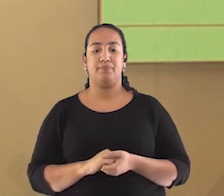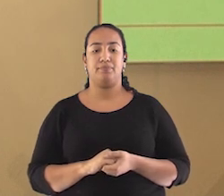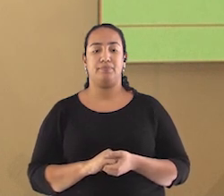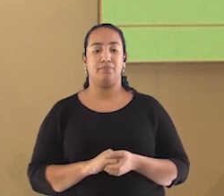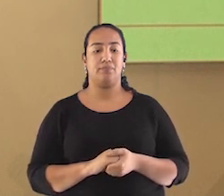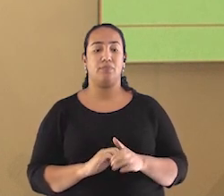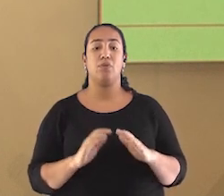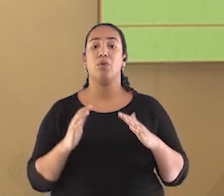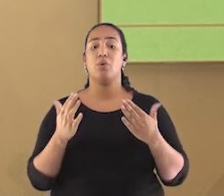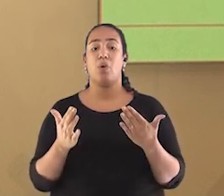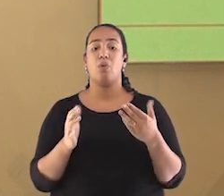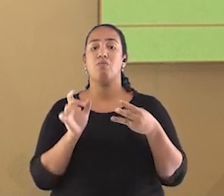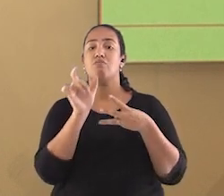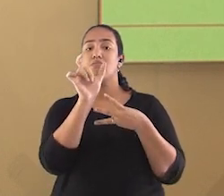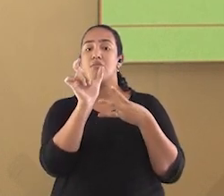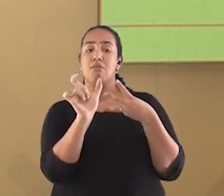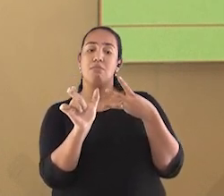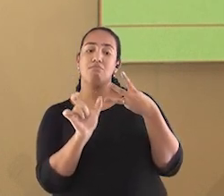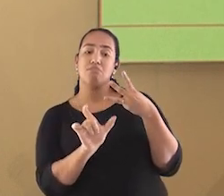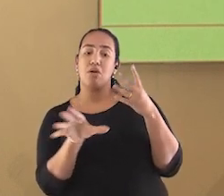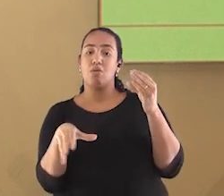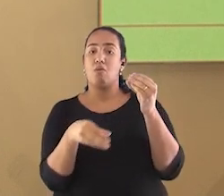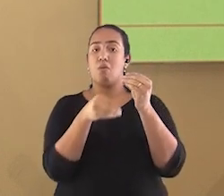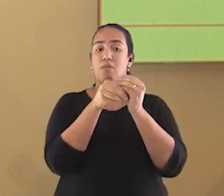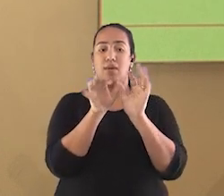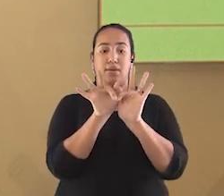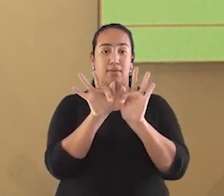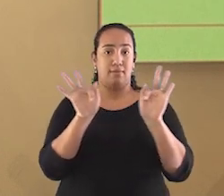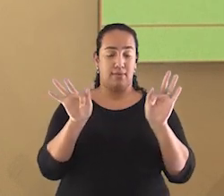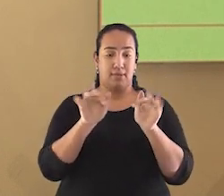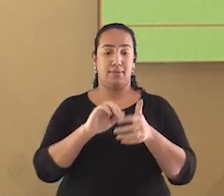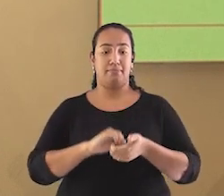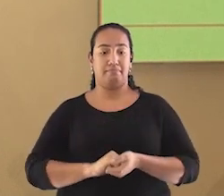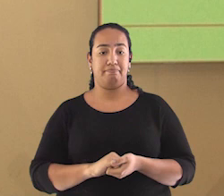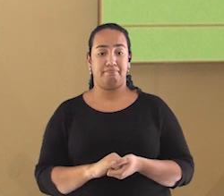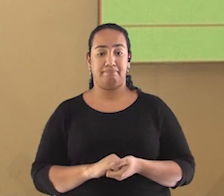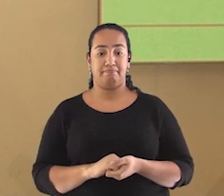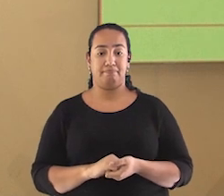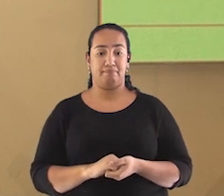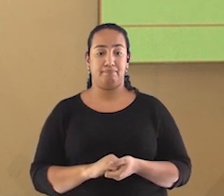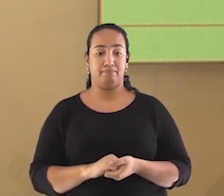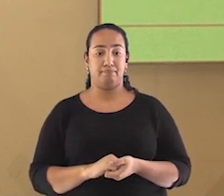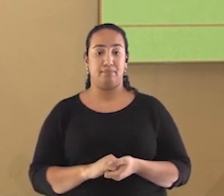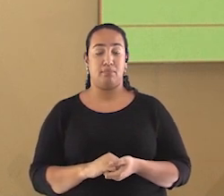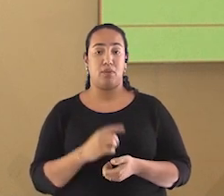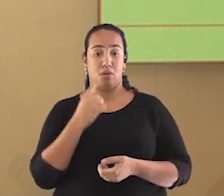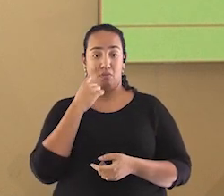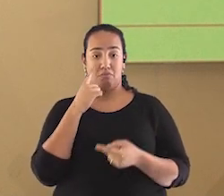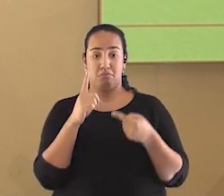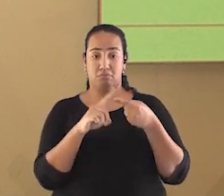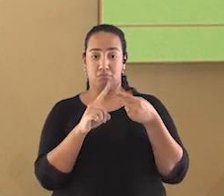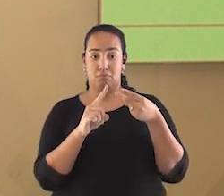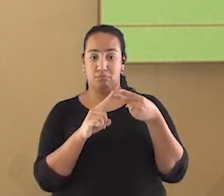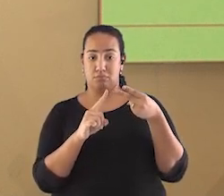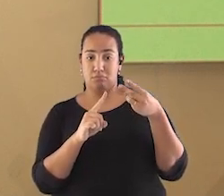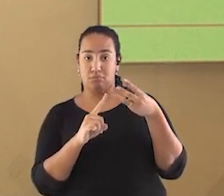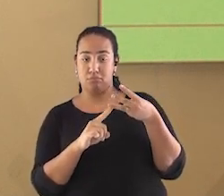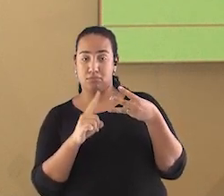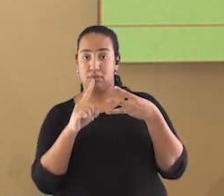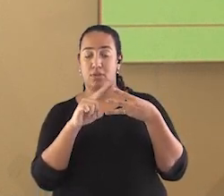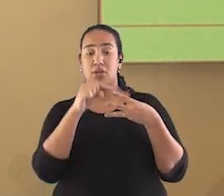qual dessas palavras completa a nossa frase? Letra A, democracia. Letra